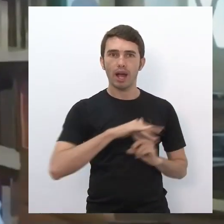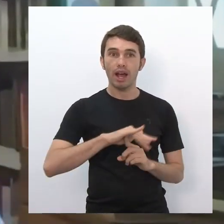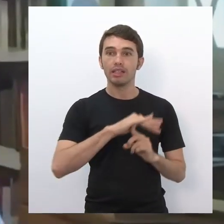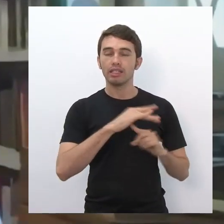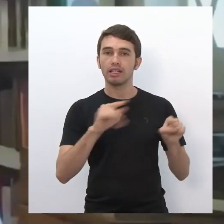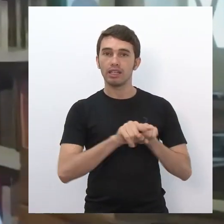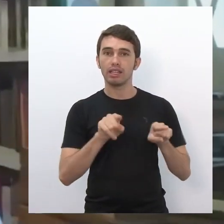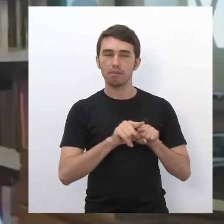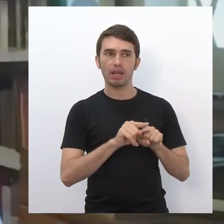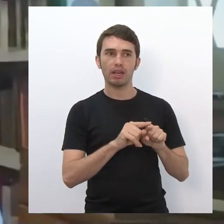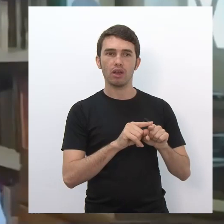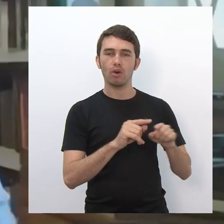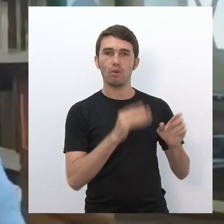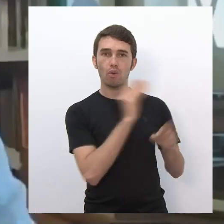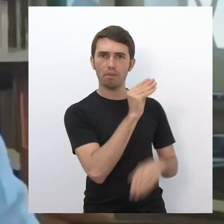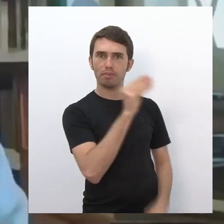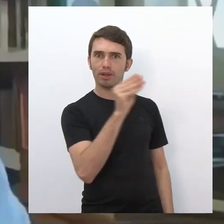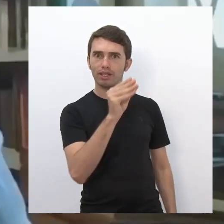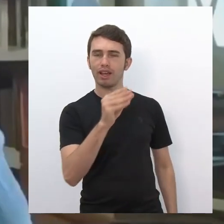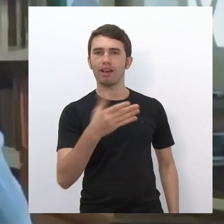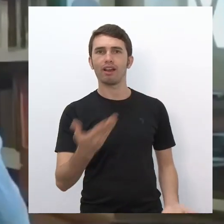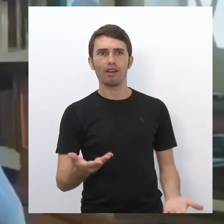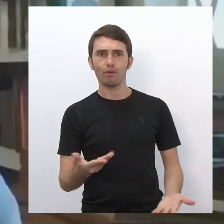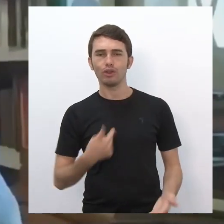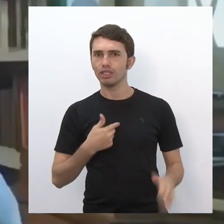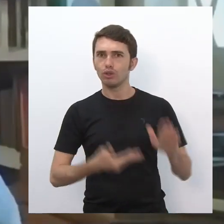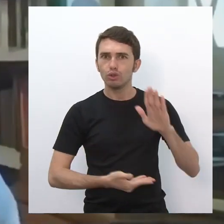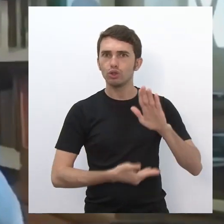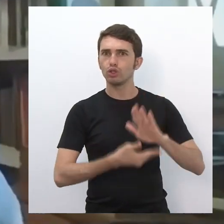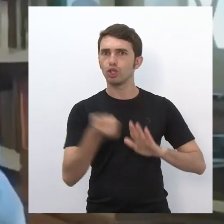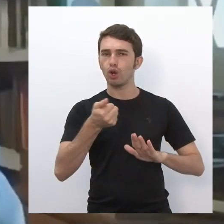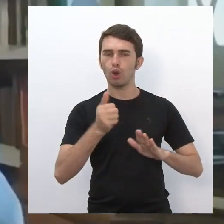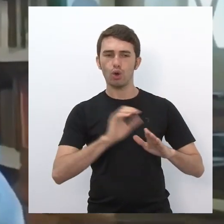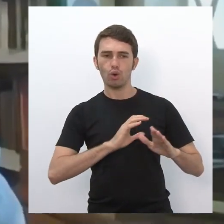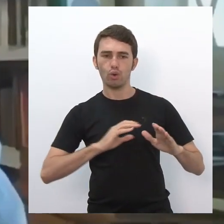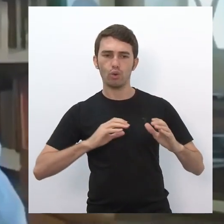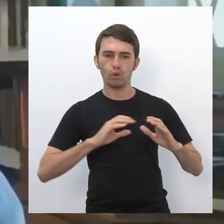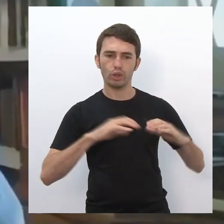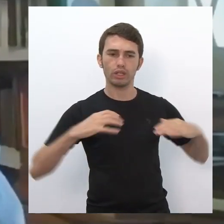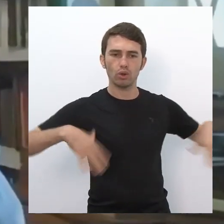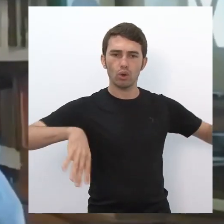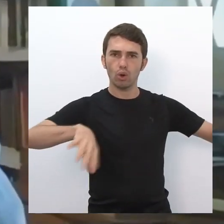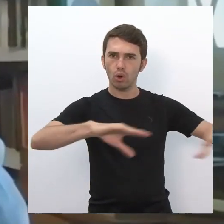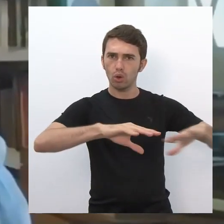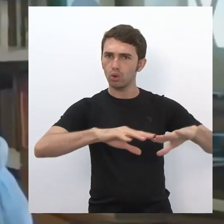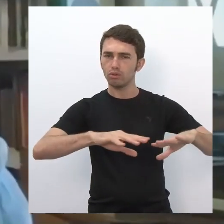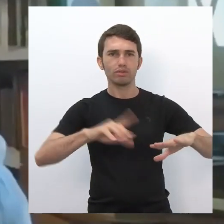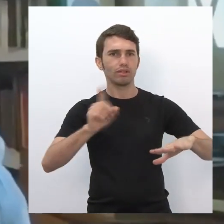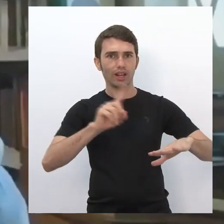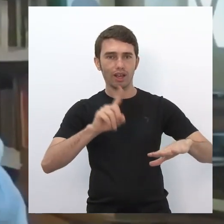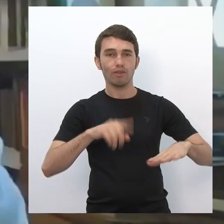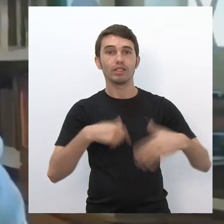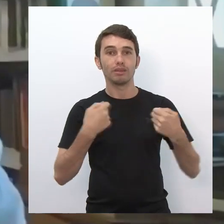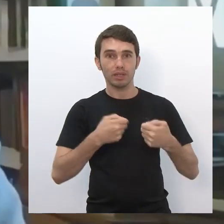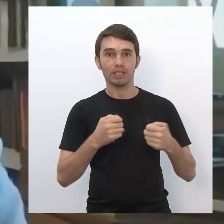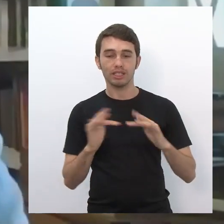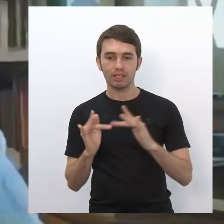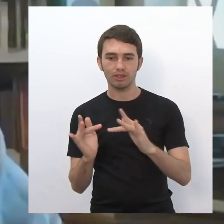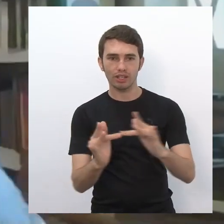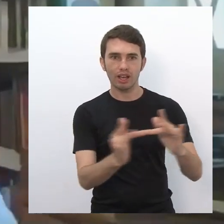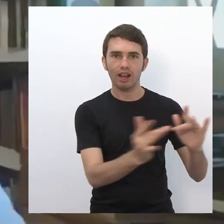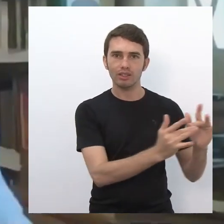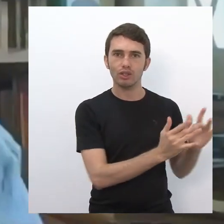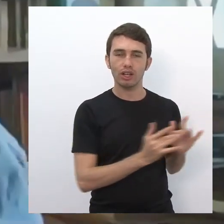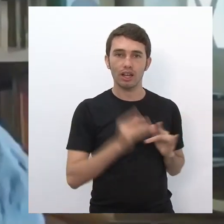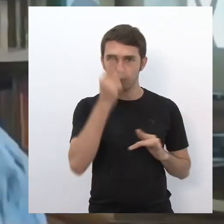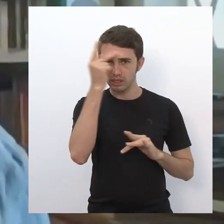né? Você não tirou o entorno continua lá, né? Você tem que se relacionar